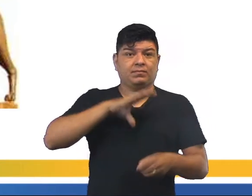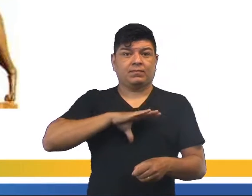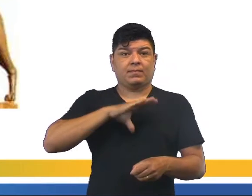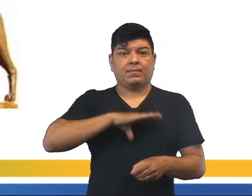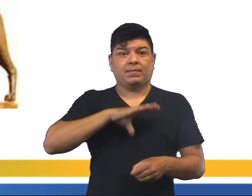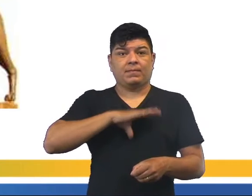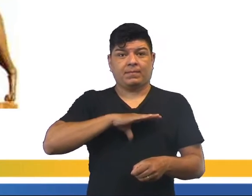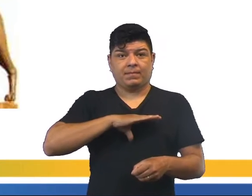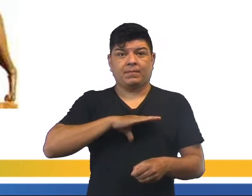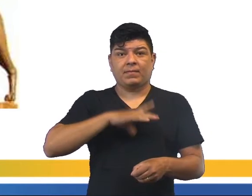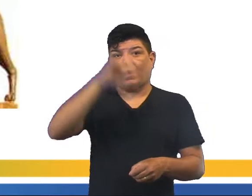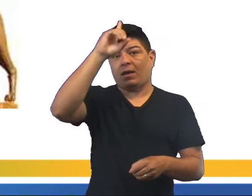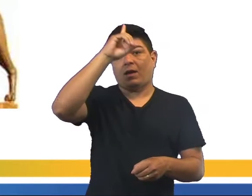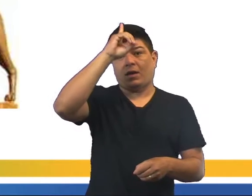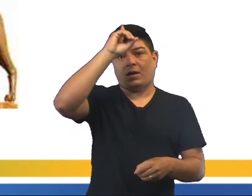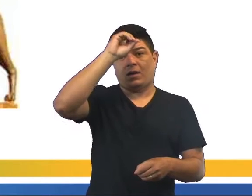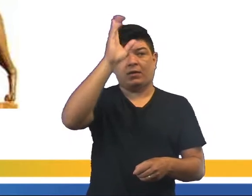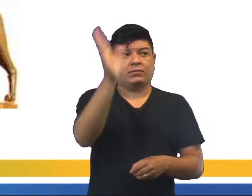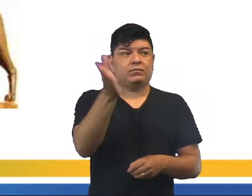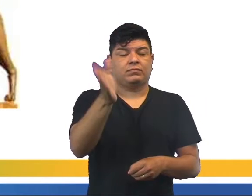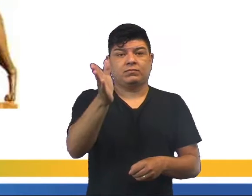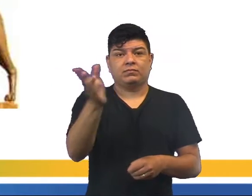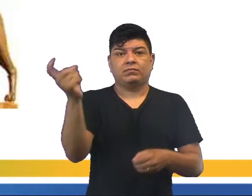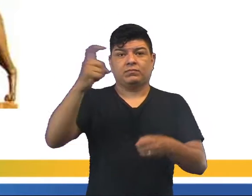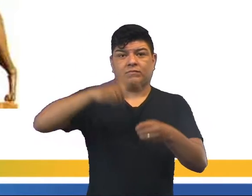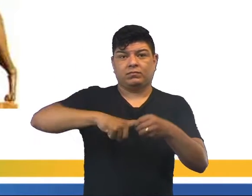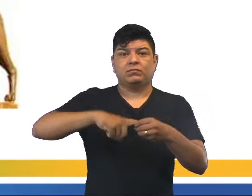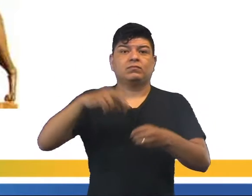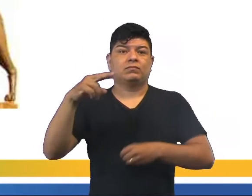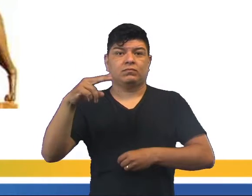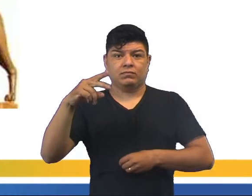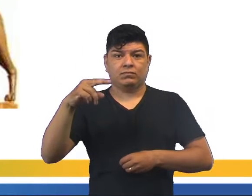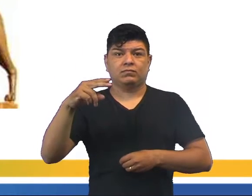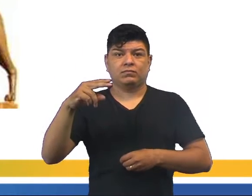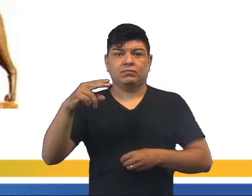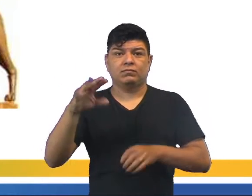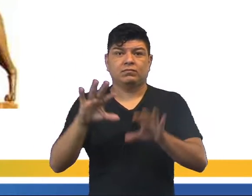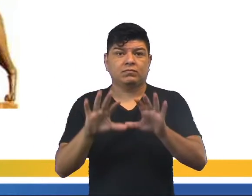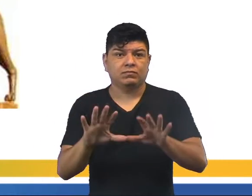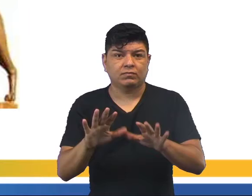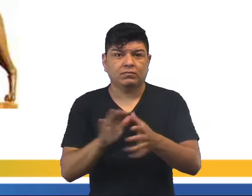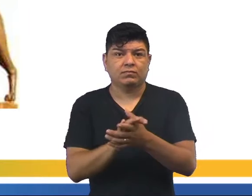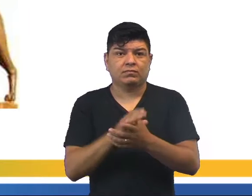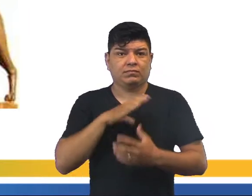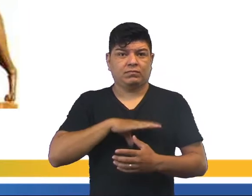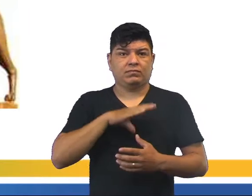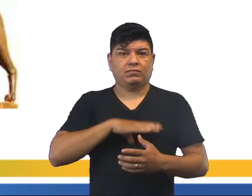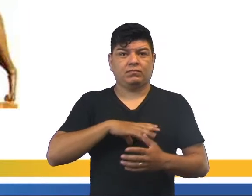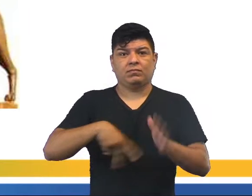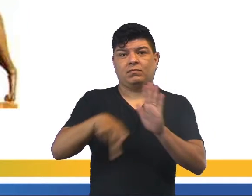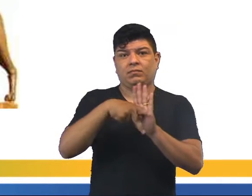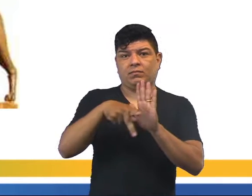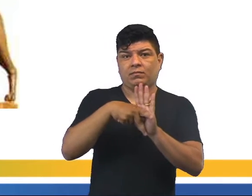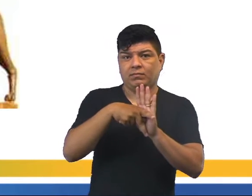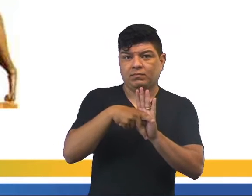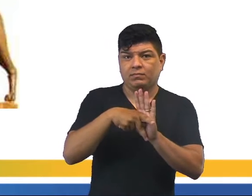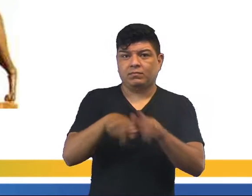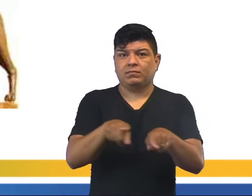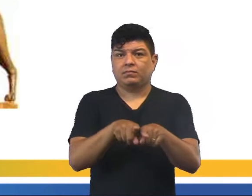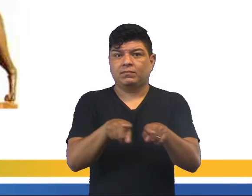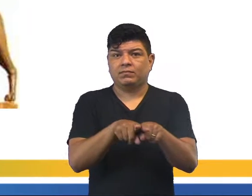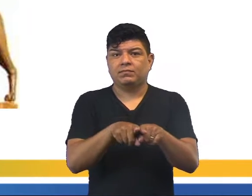retornam adultos, né? E os gêmeos eles voltam para a cidade natal, que é Alba Longa,